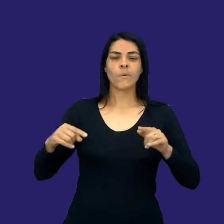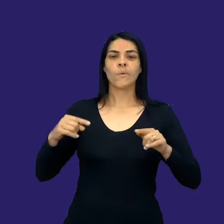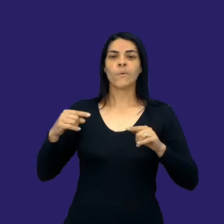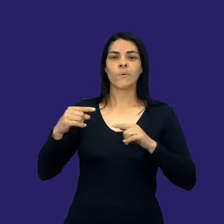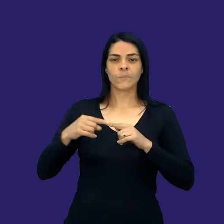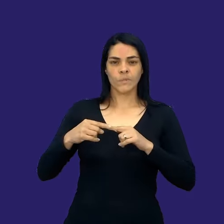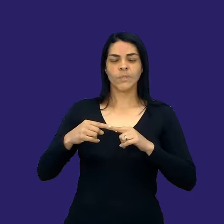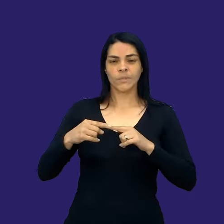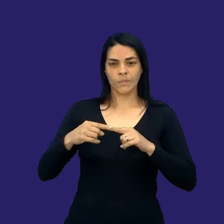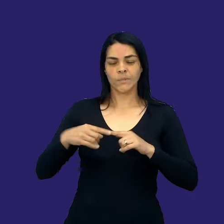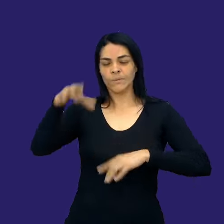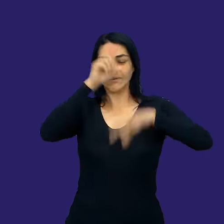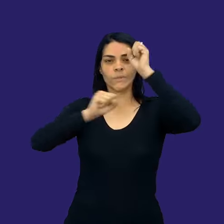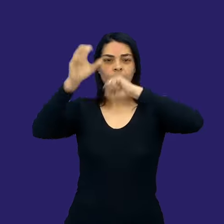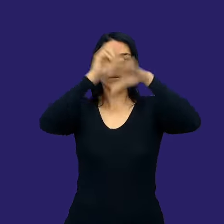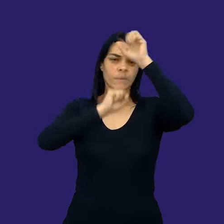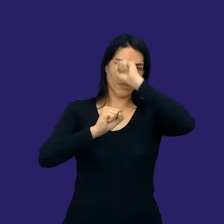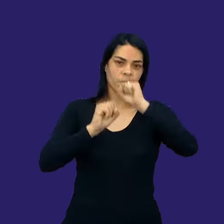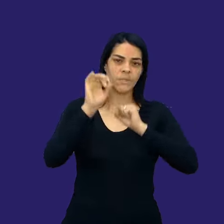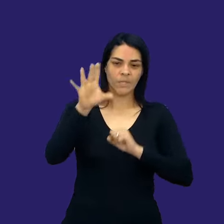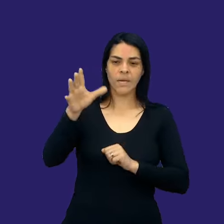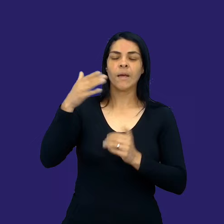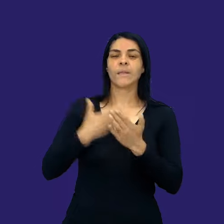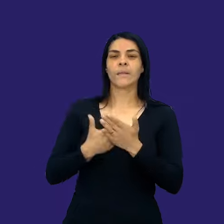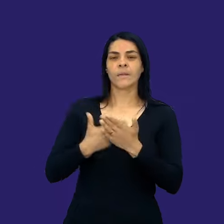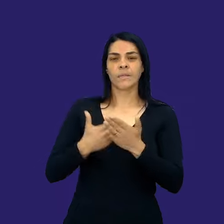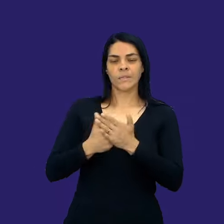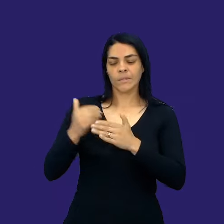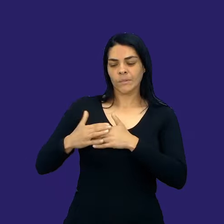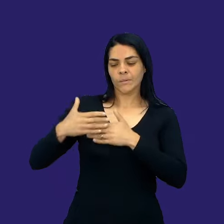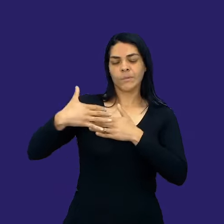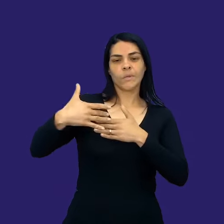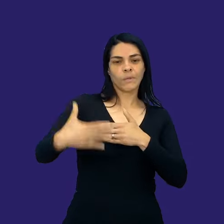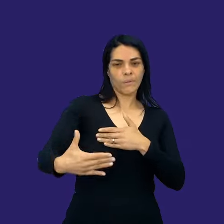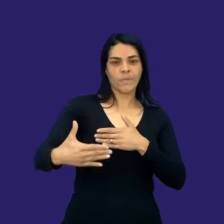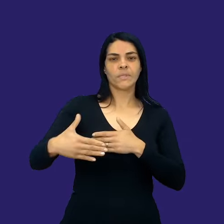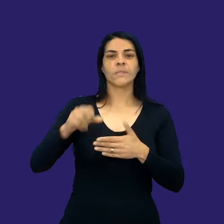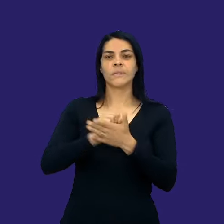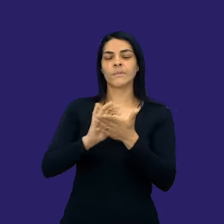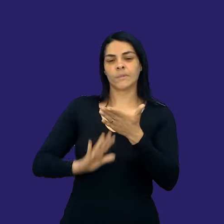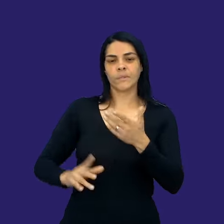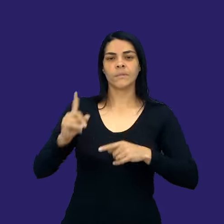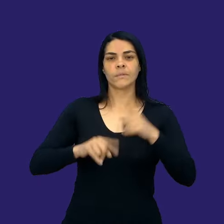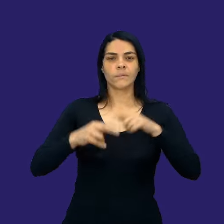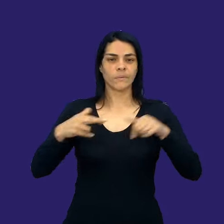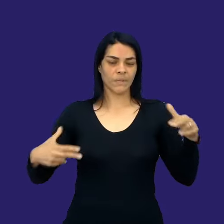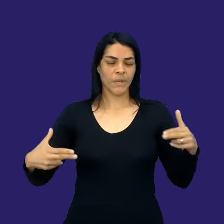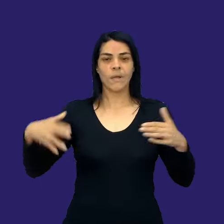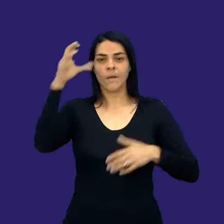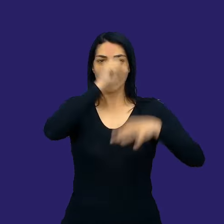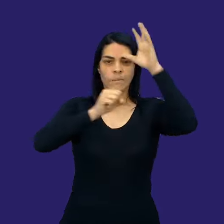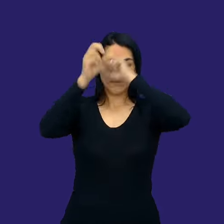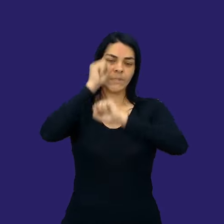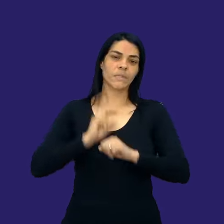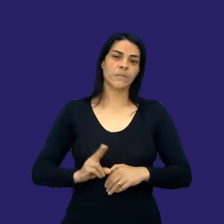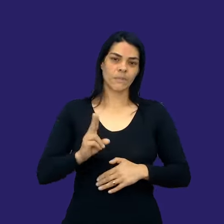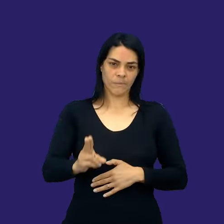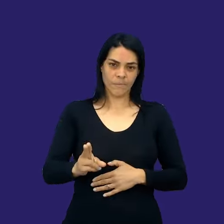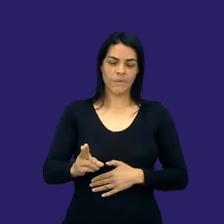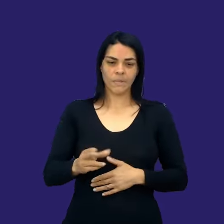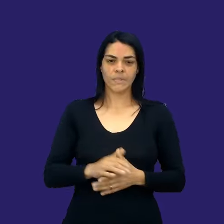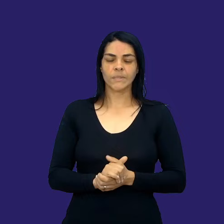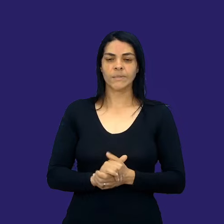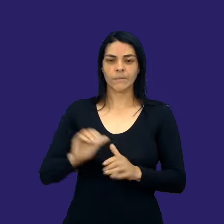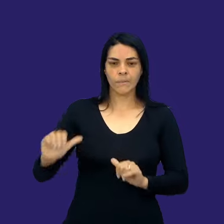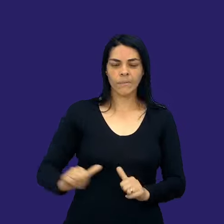os objetivos de aprendizagem de cada aula, das sequências de atividades do material Aprender Sempre, para potencializar o